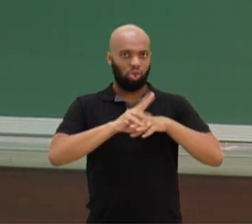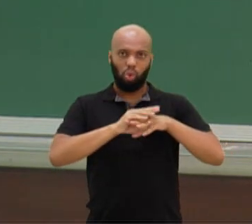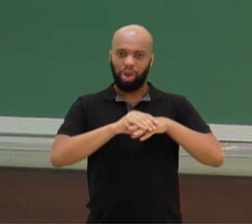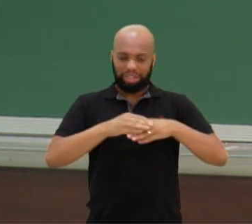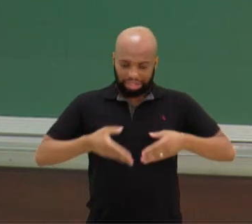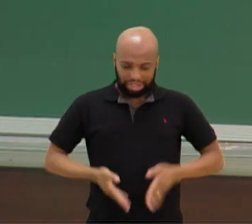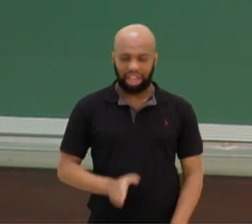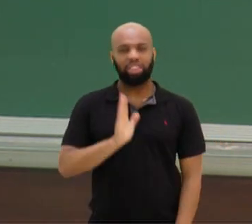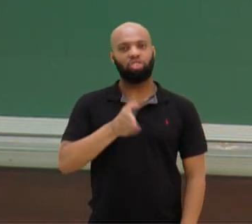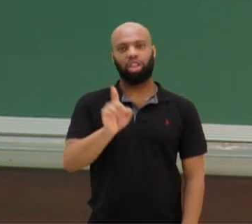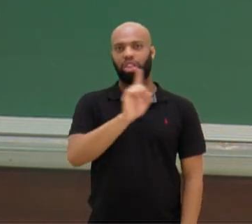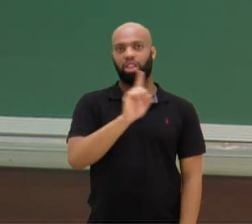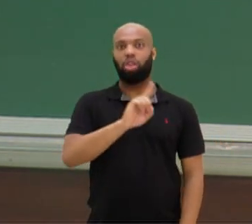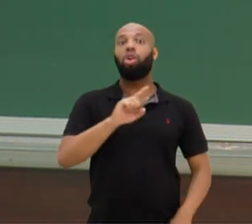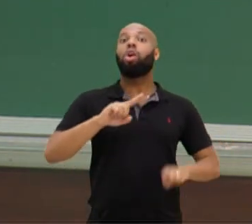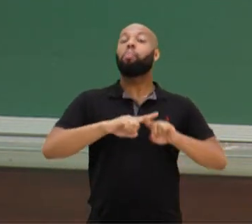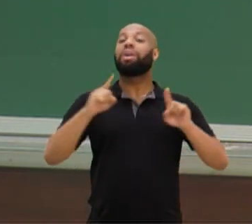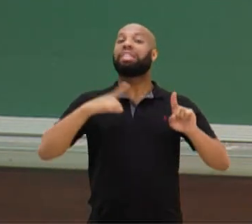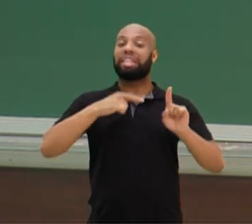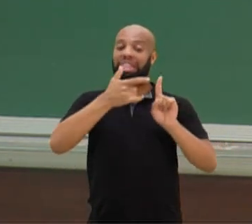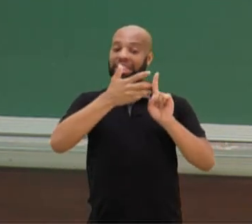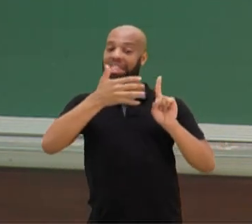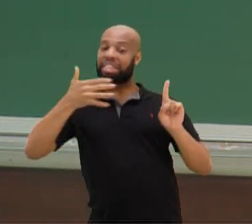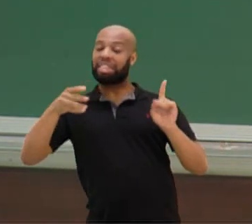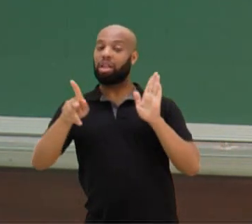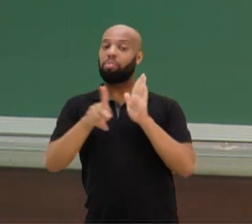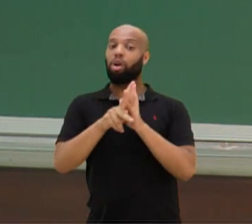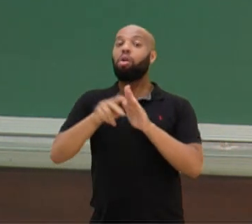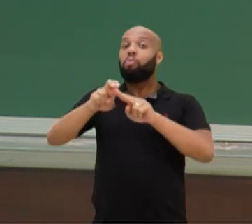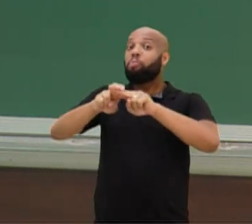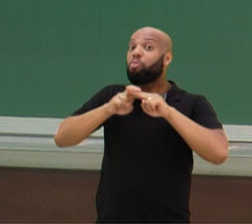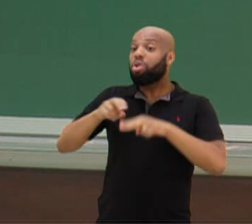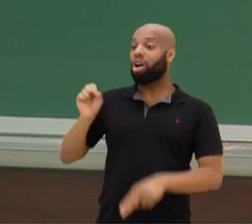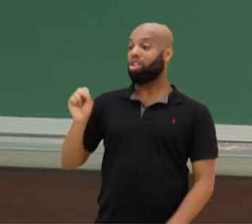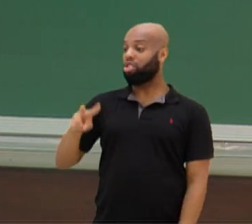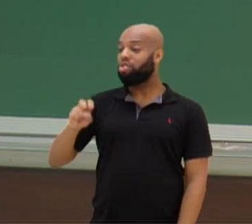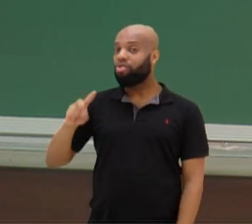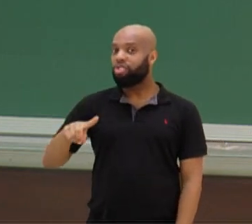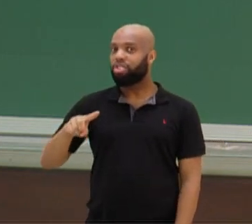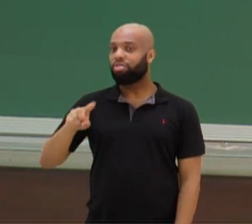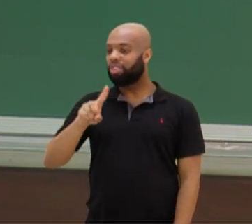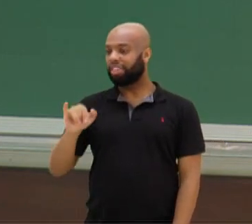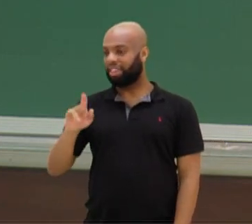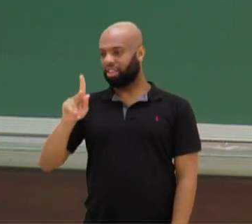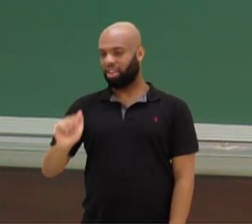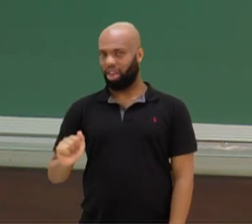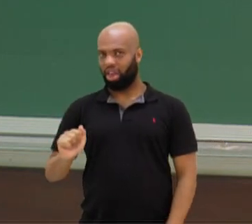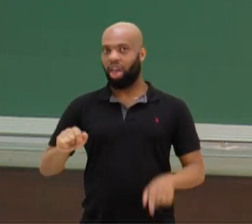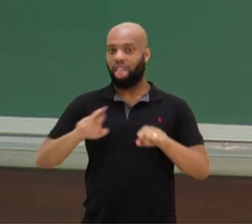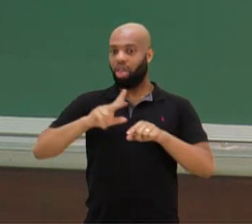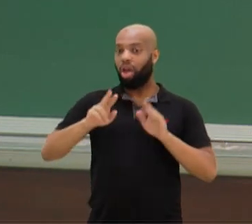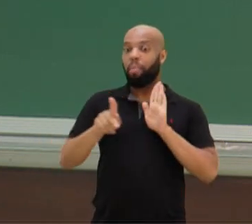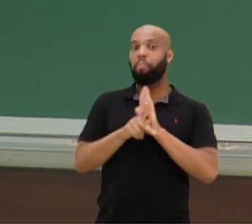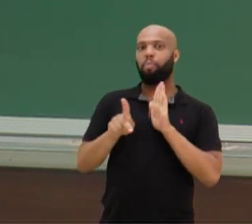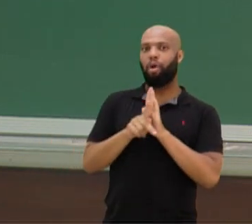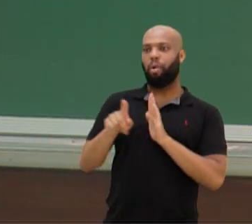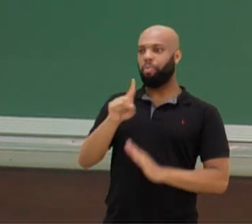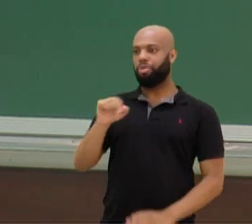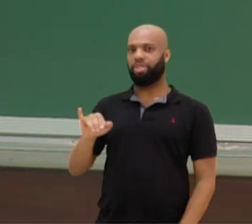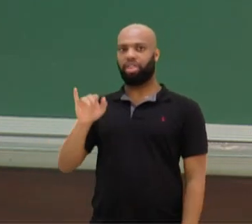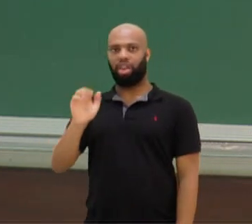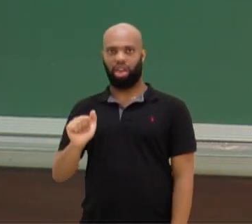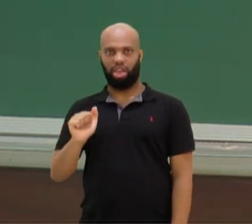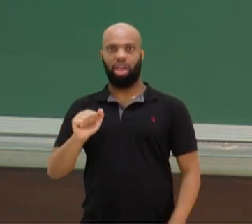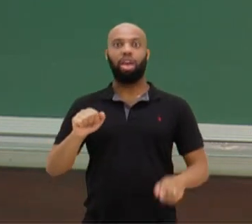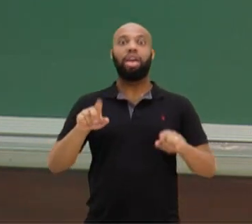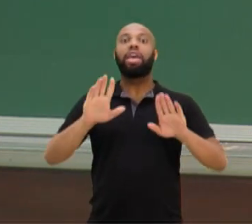é congênito é síndrome congênita do Zika. Não é a doença Zika, tá? Então, são os filhos das mães